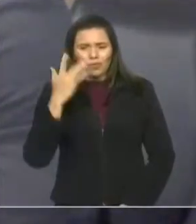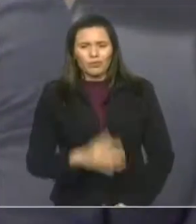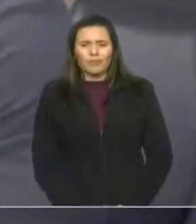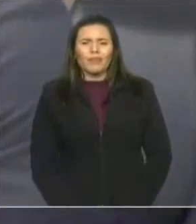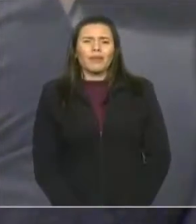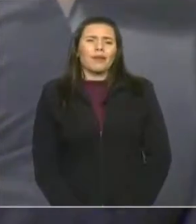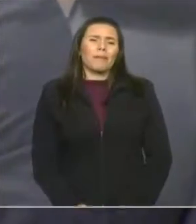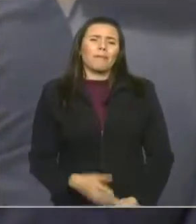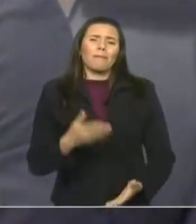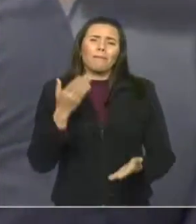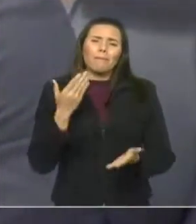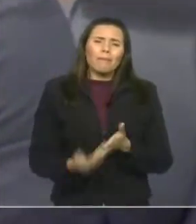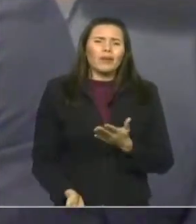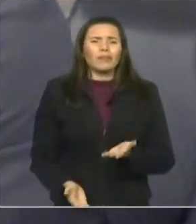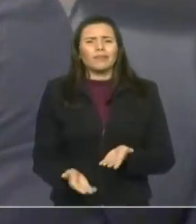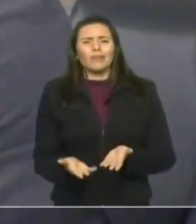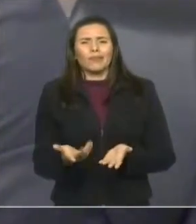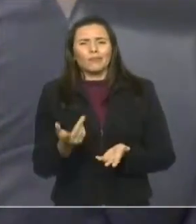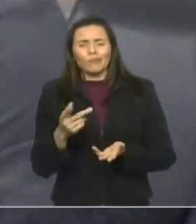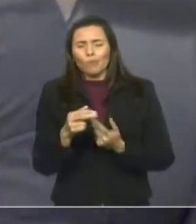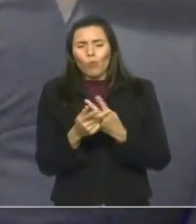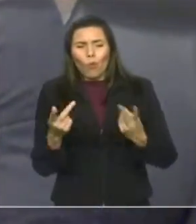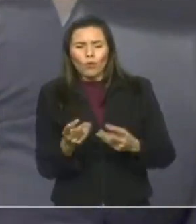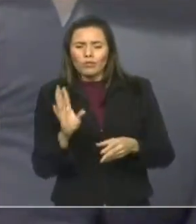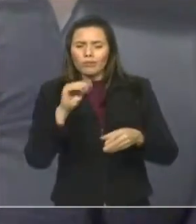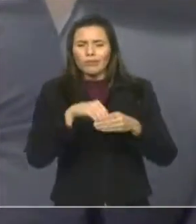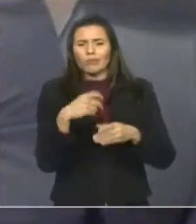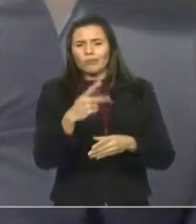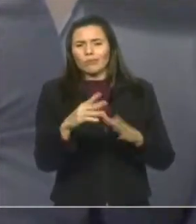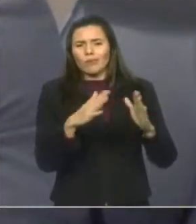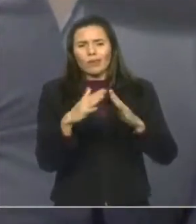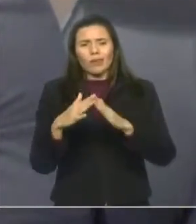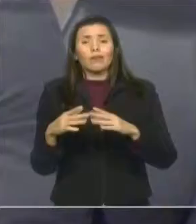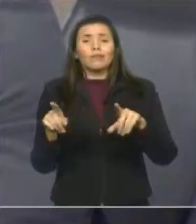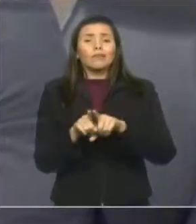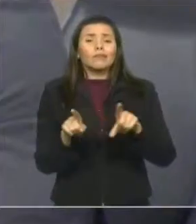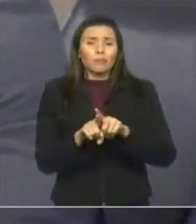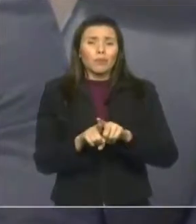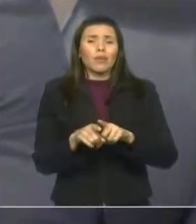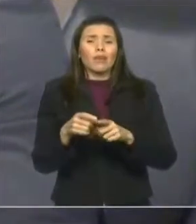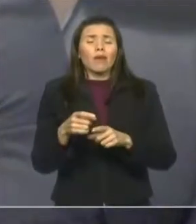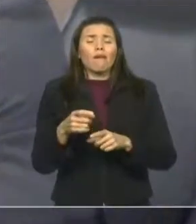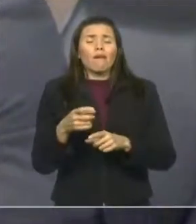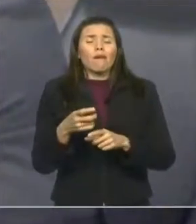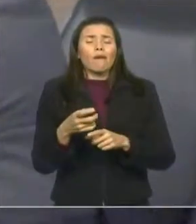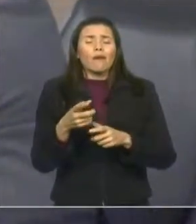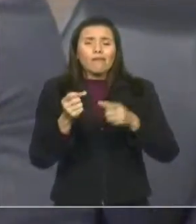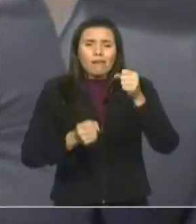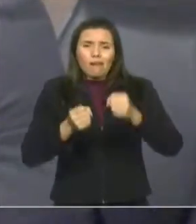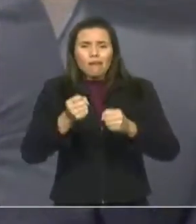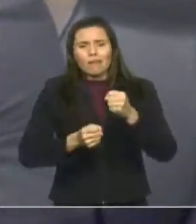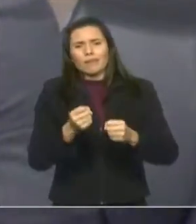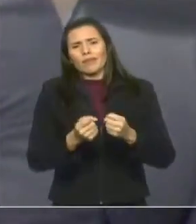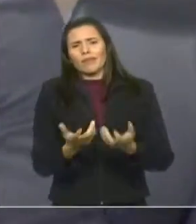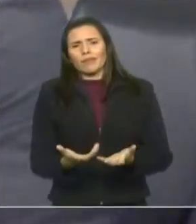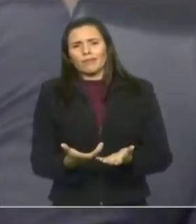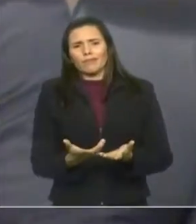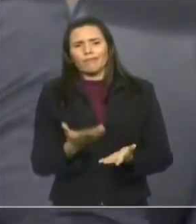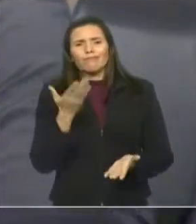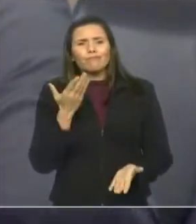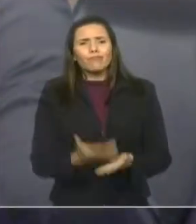não apenas no seu imóvel, no seu empreendimento, como também nos seus veículos, havendo a perda total desses